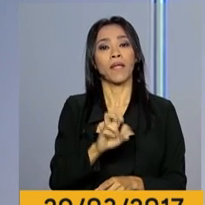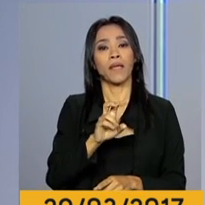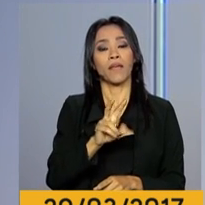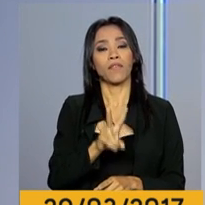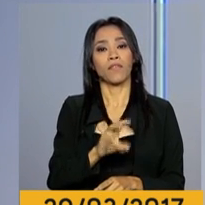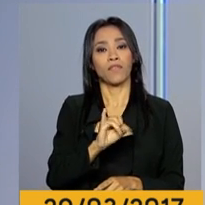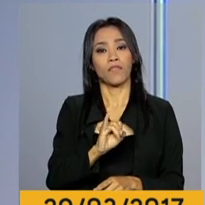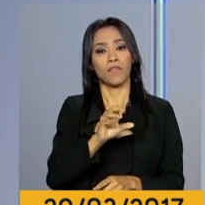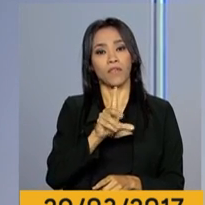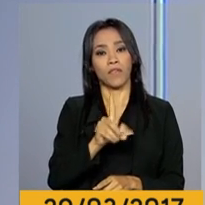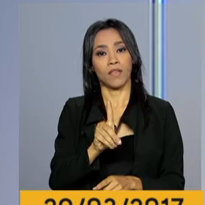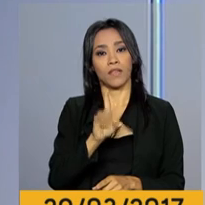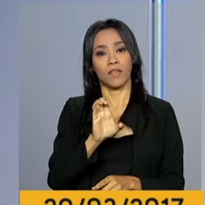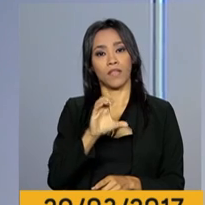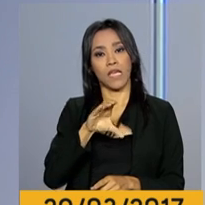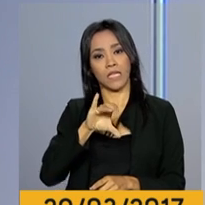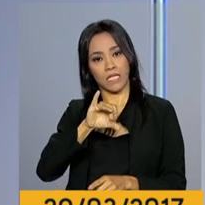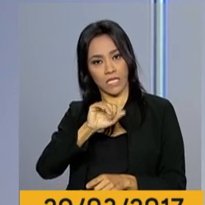república